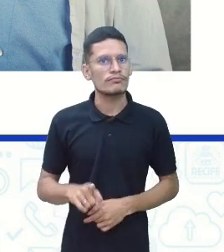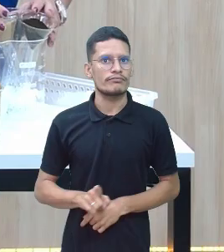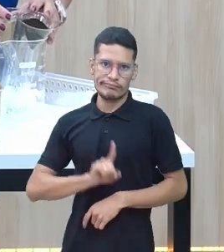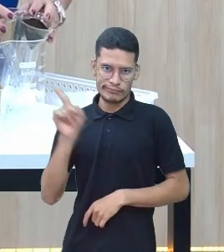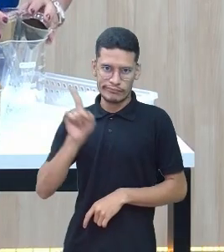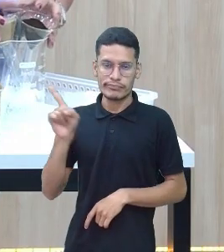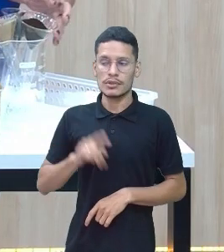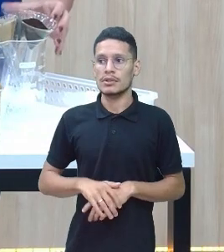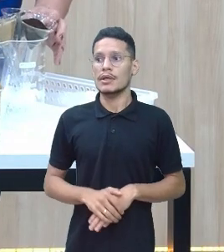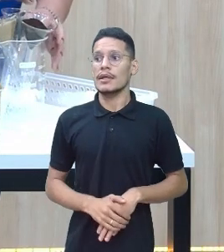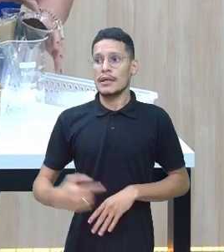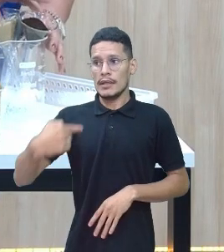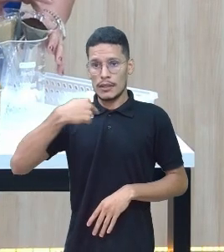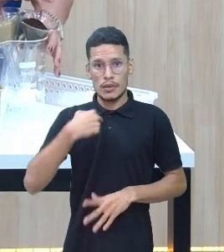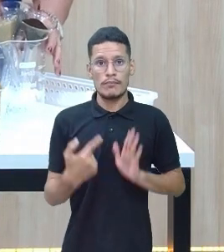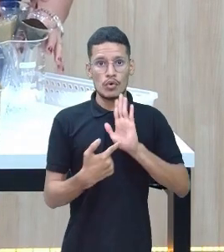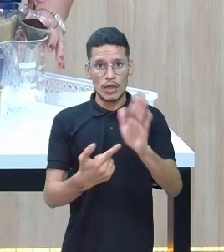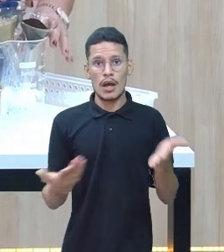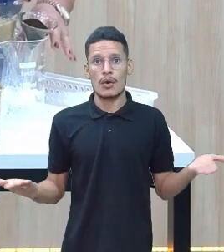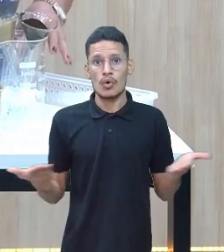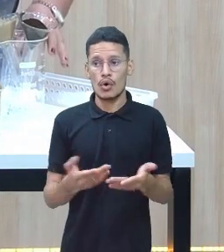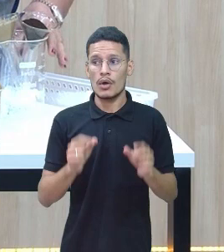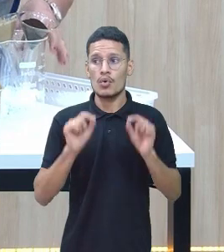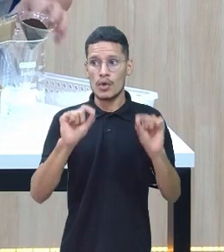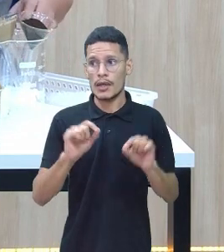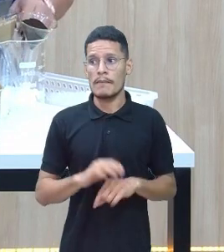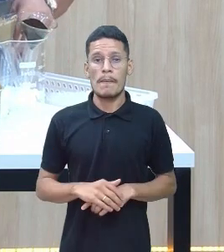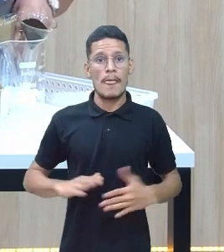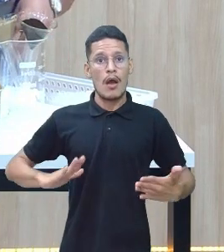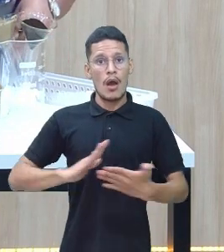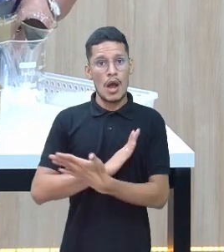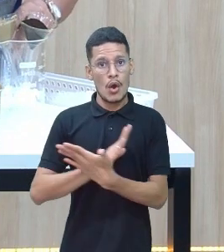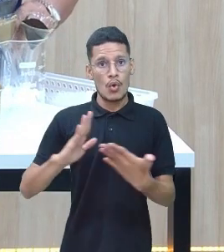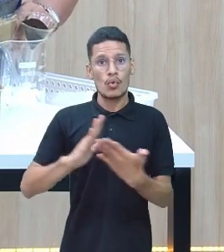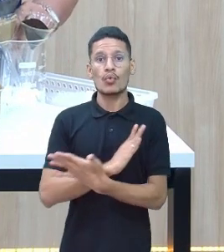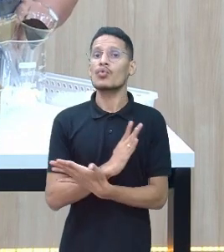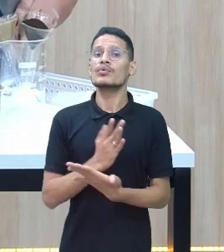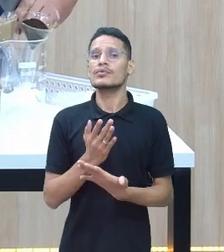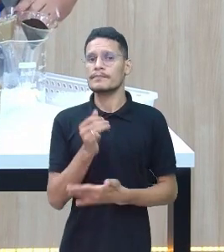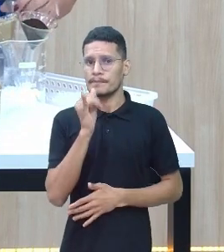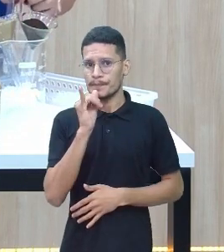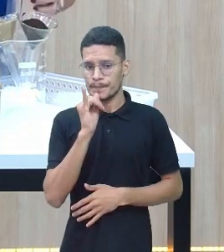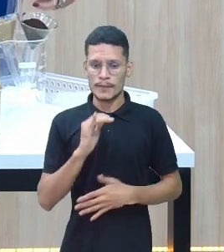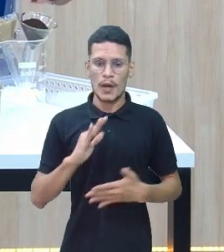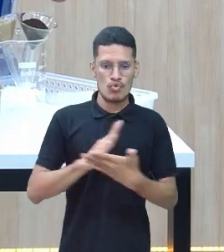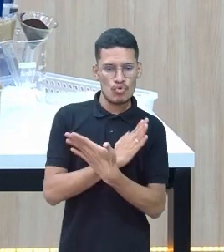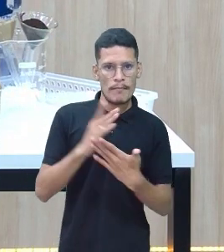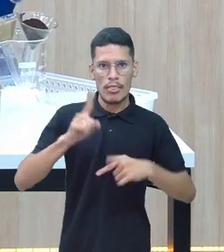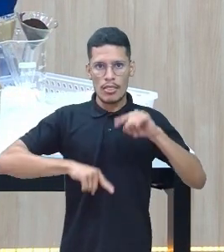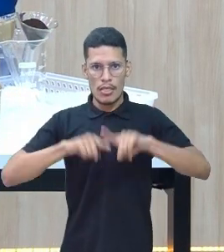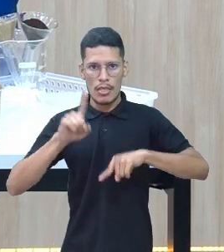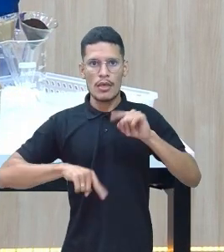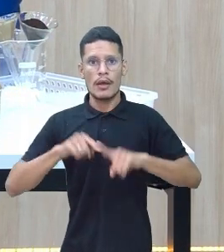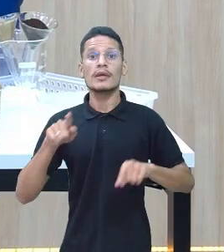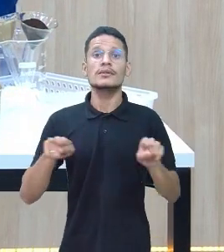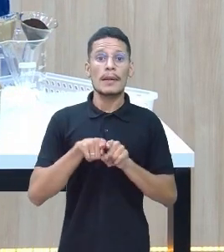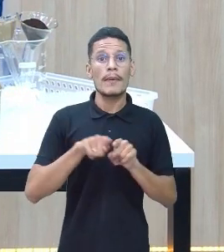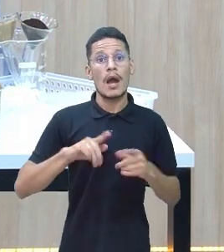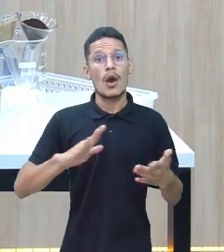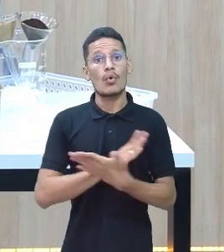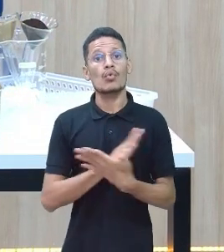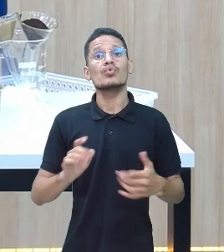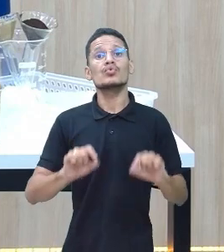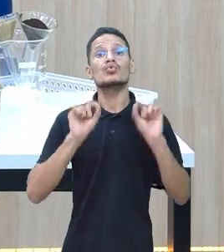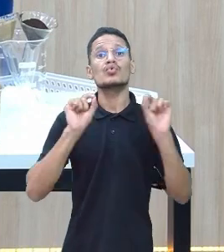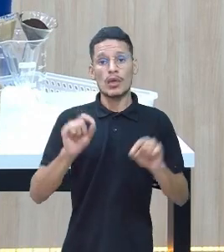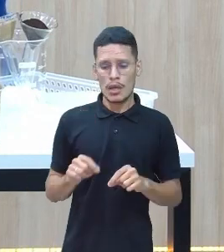Então aqui, olha, eu trouxe para vocês alguns equipamentos e também algumas substâncias. Então essa